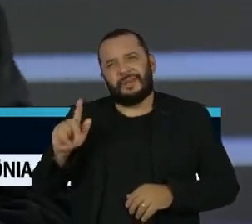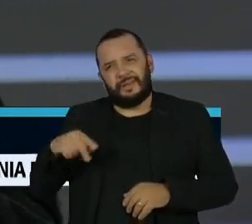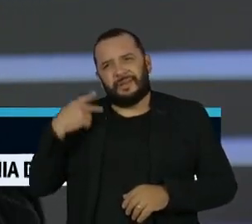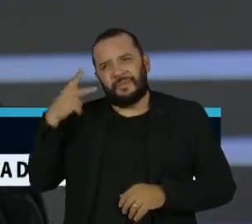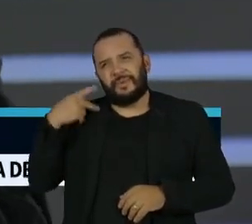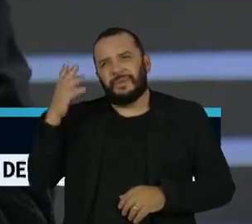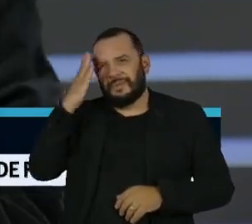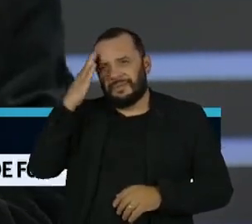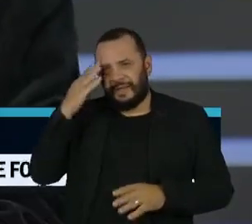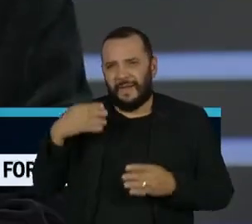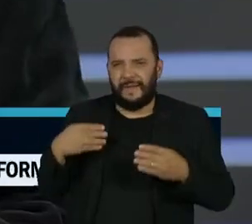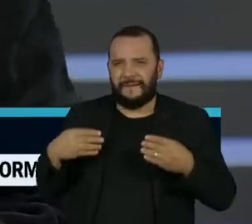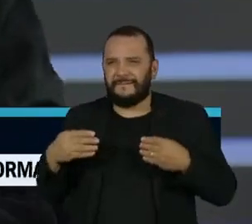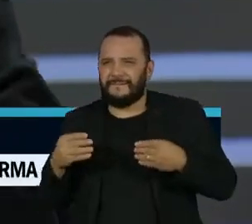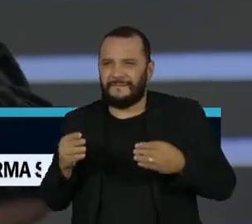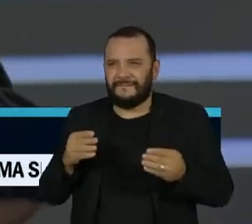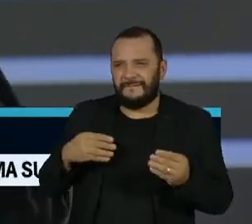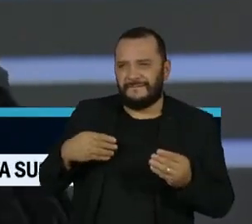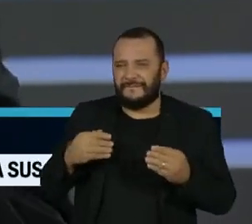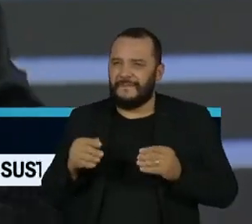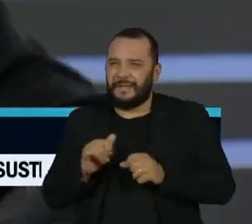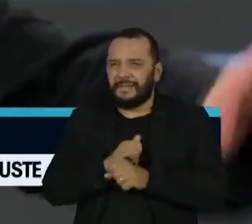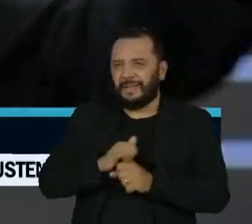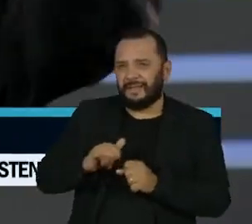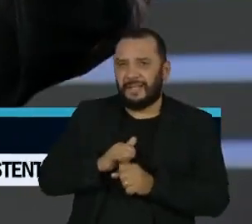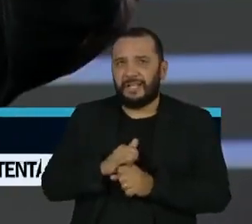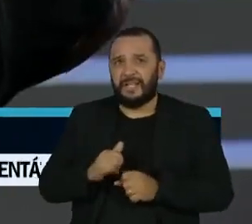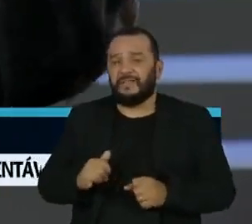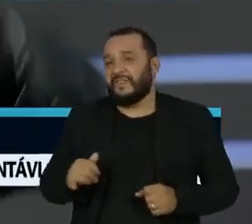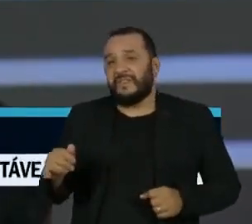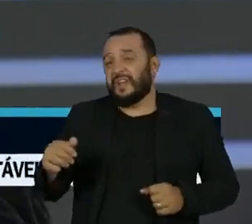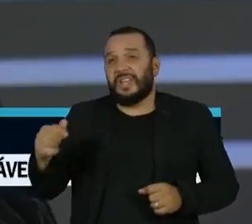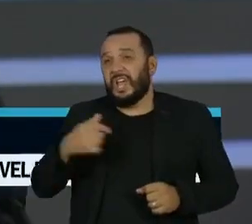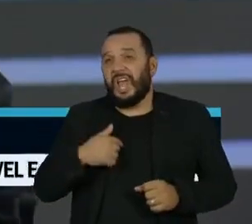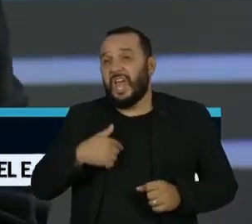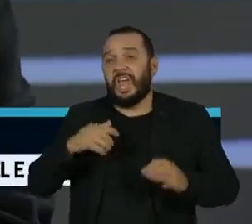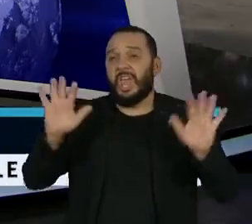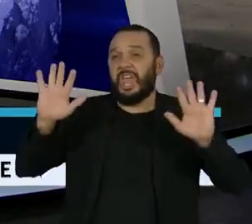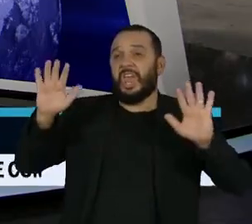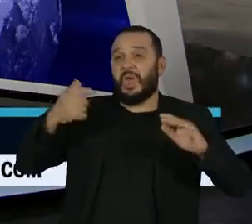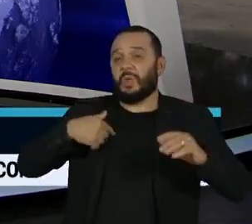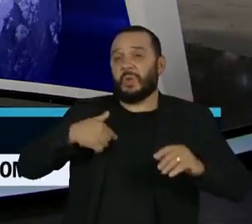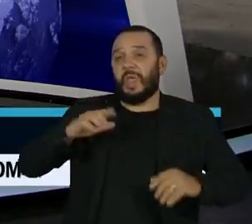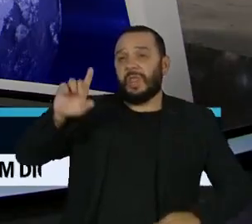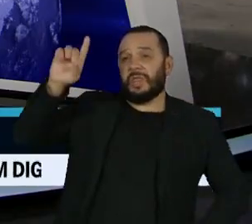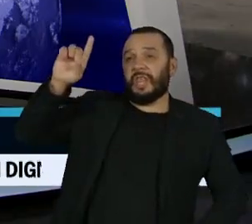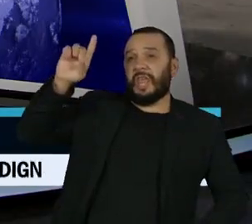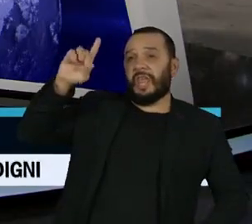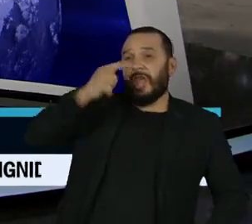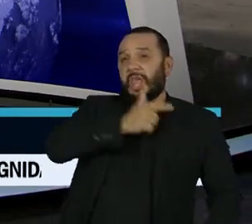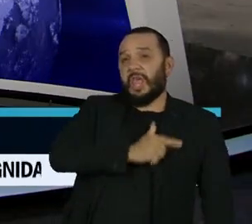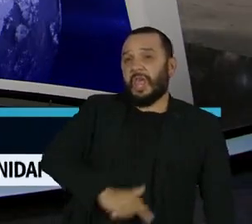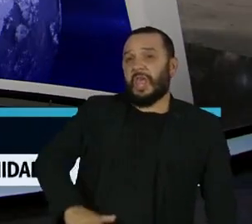né? Ele sabe... não é um político que vai virar e dizer, você é ateu, entendeu? Que vai dar um fora desse assim.